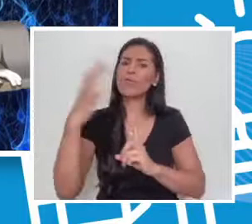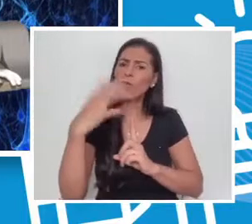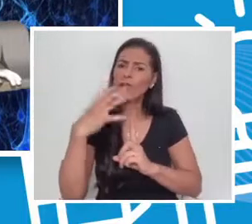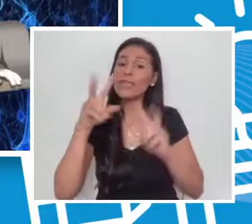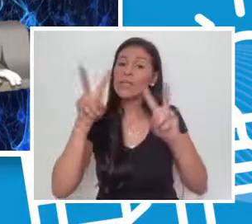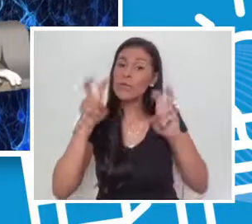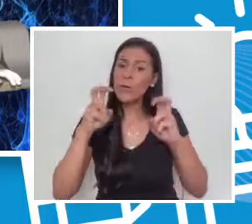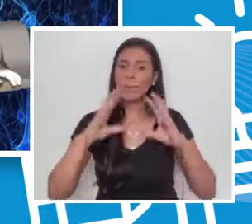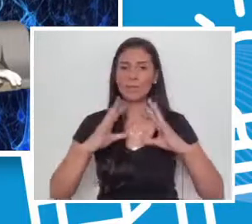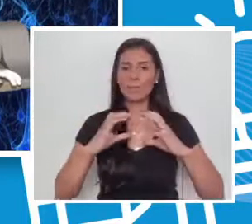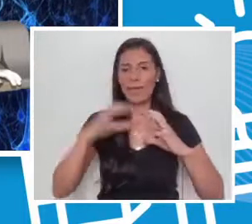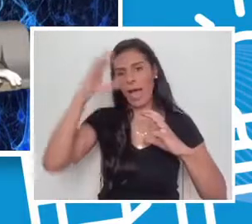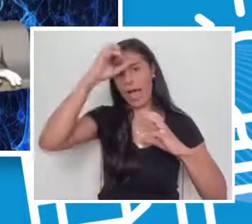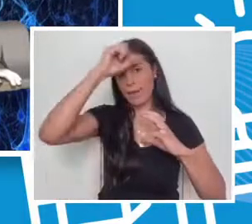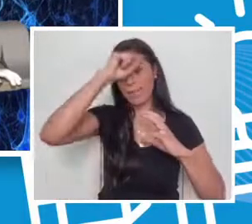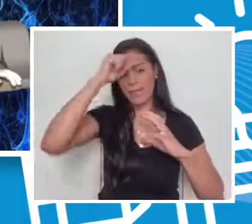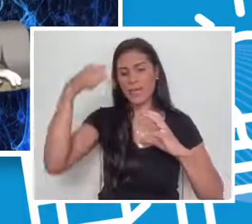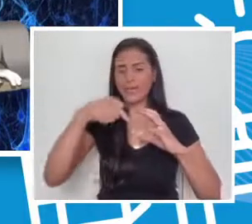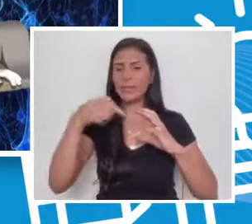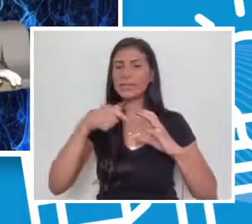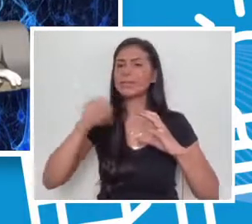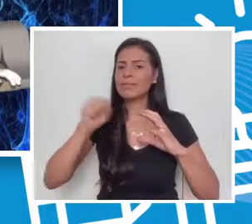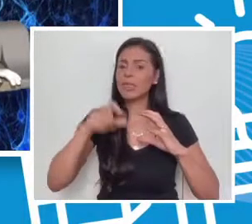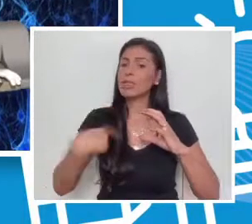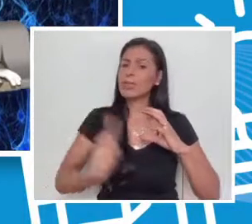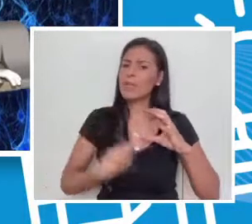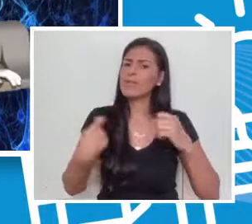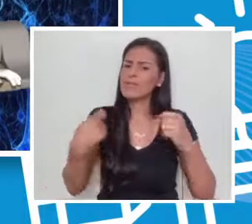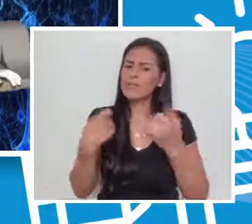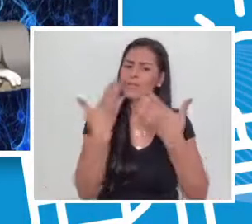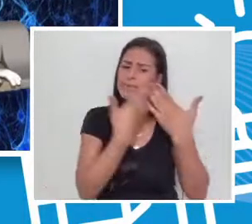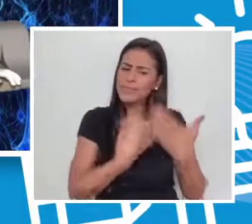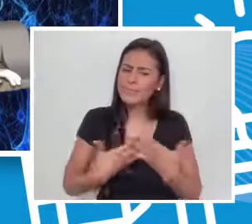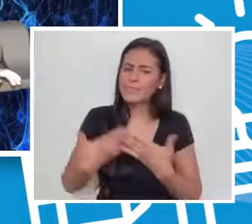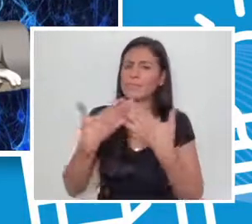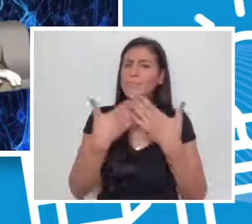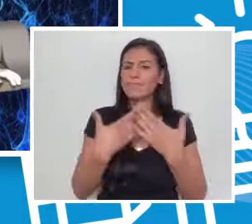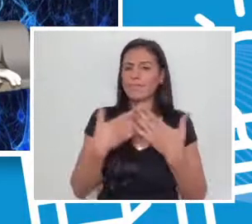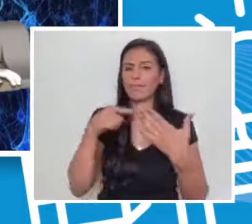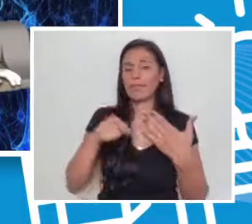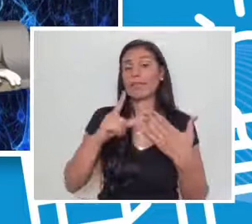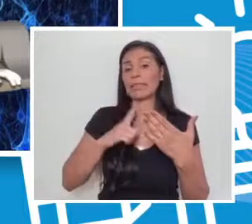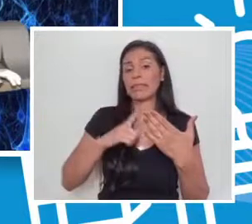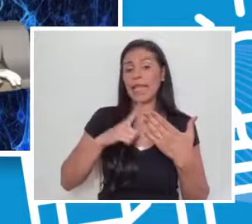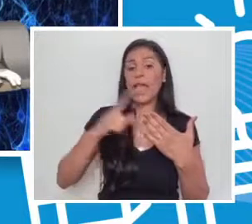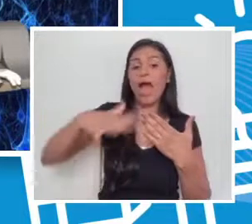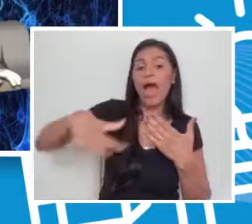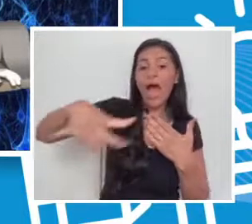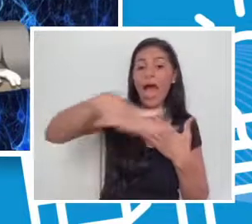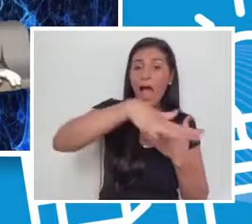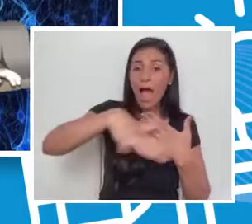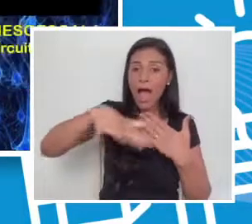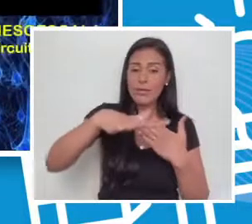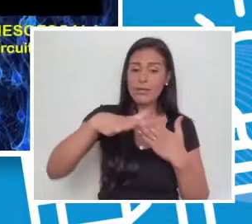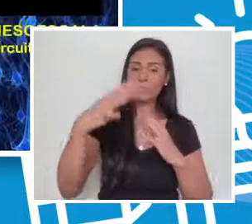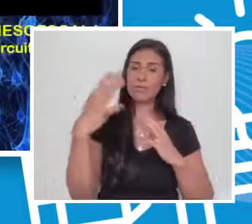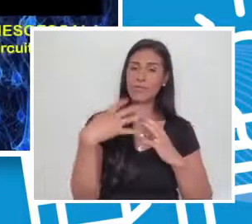consequências dessa influência, que, no caso, é deletéria do ambiente sobre a